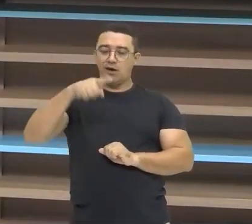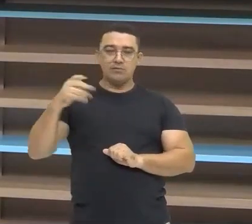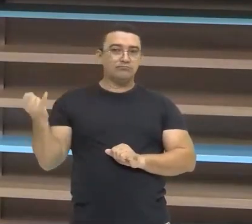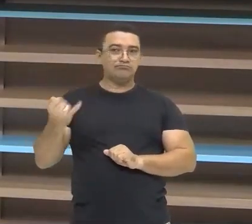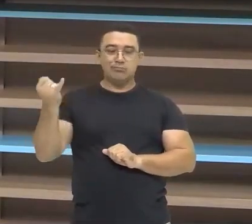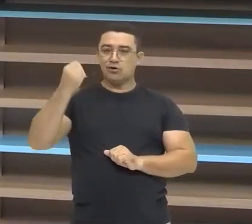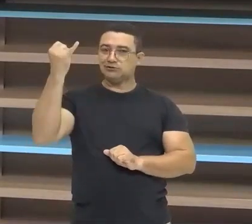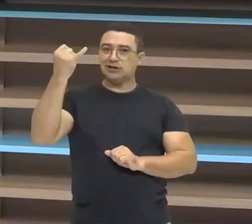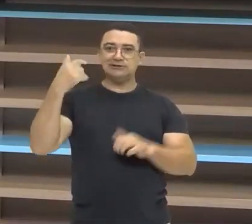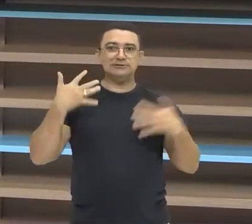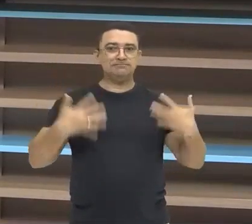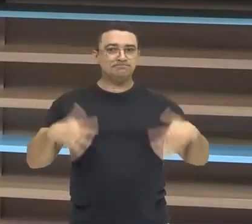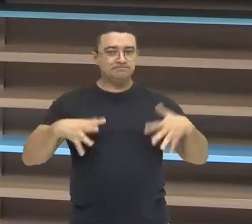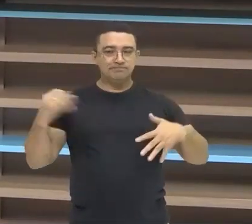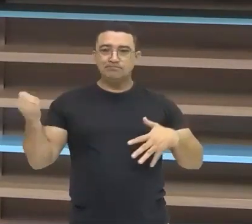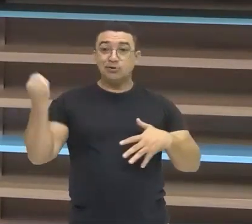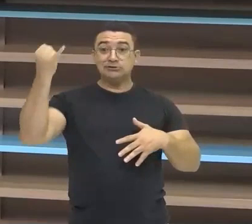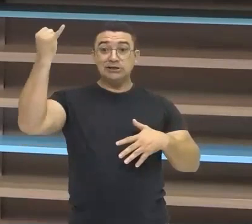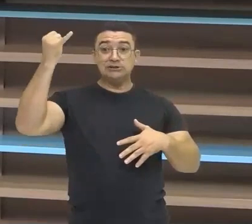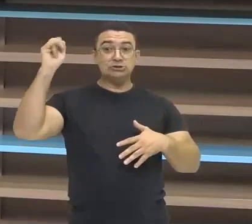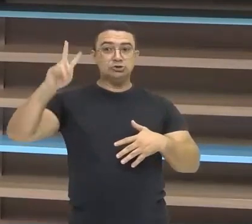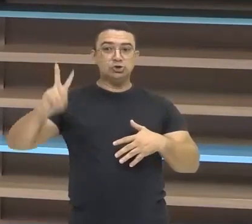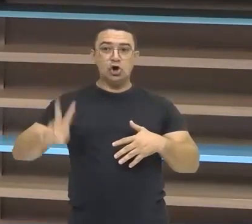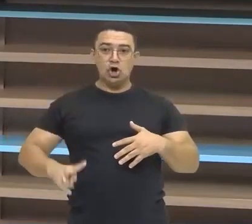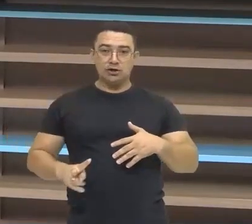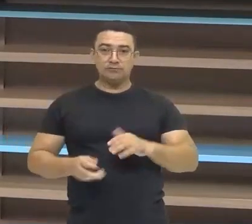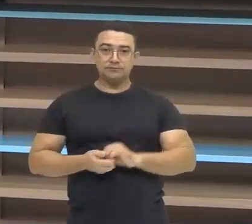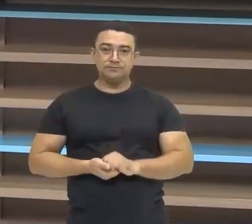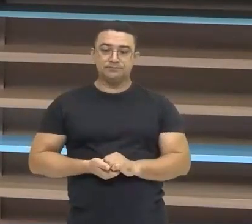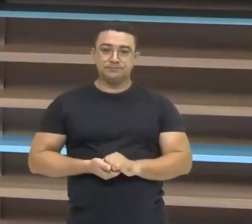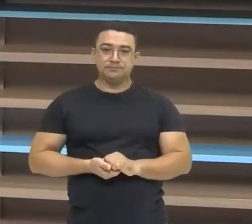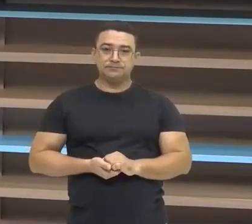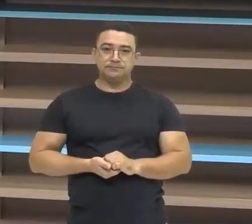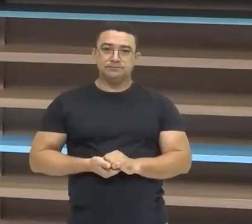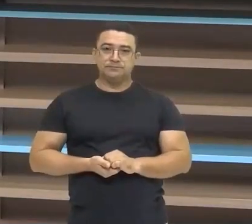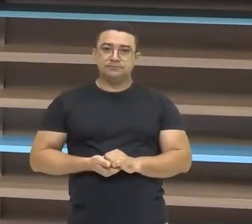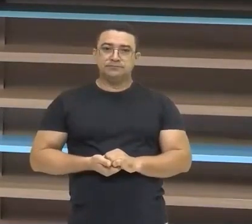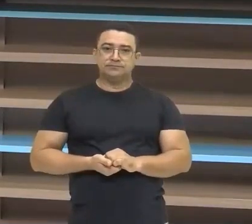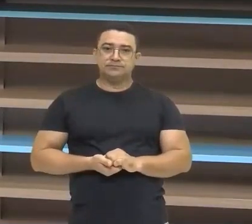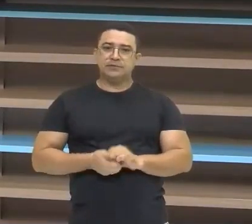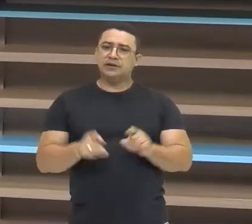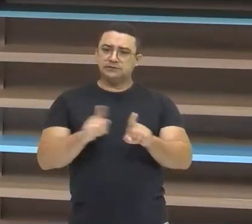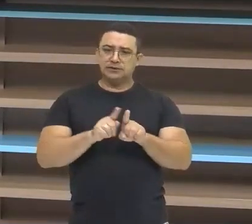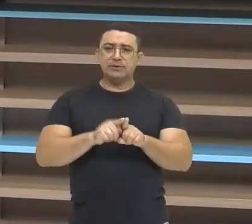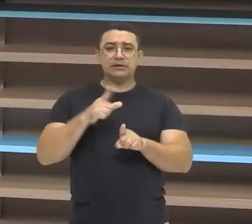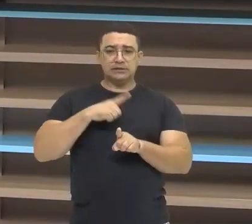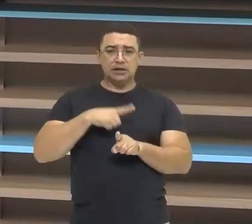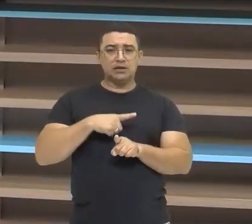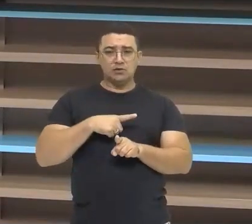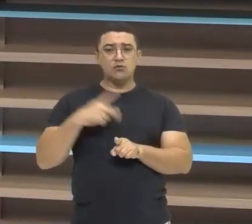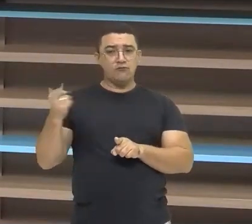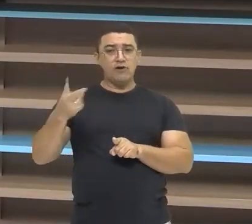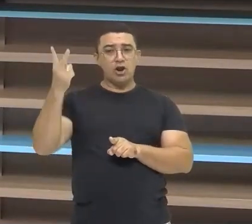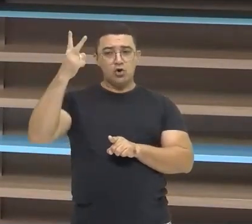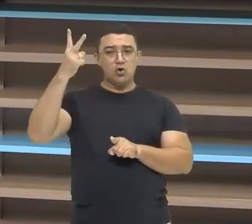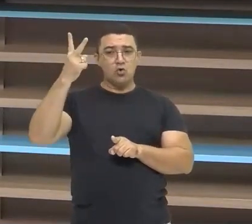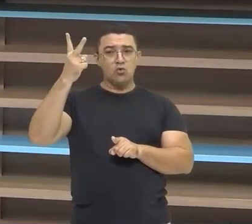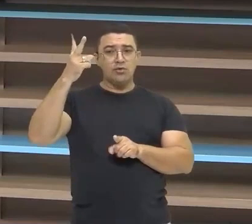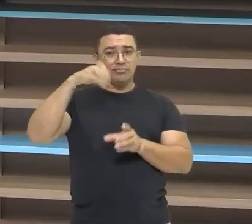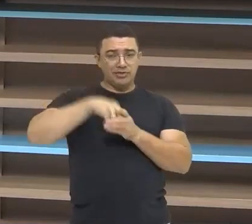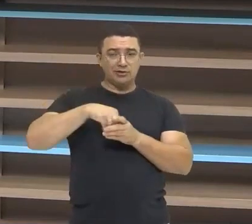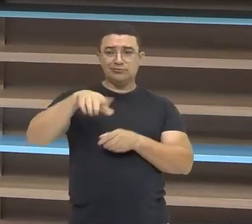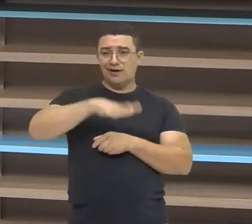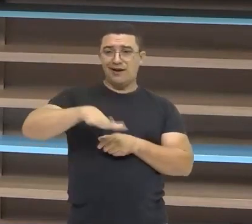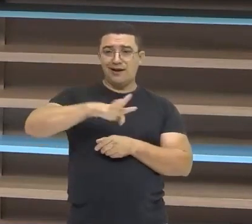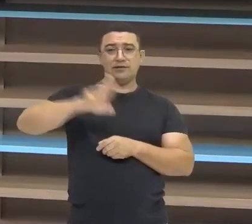é grande, é histórica, certo? E também tem um certo valor literário, tá bom?